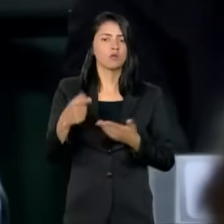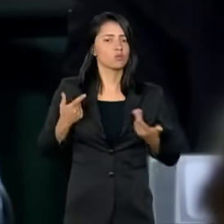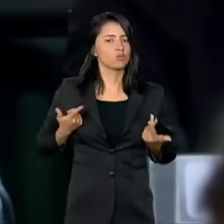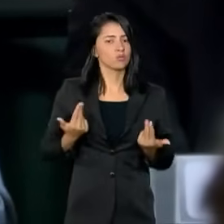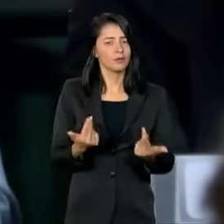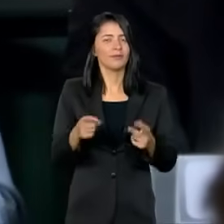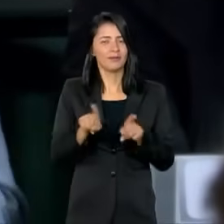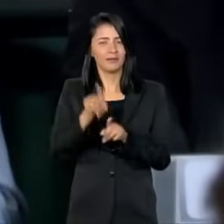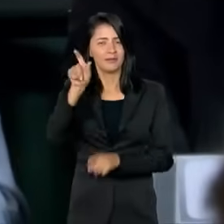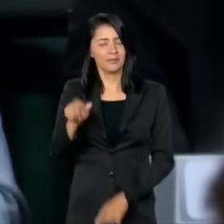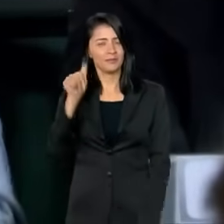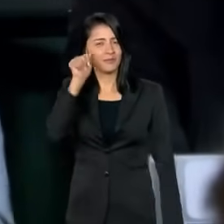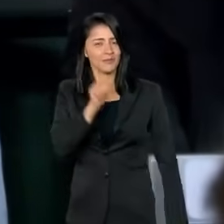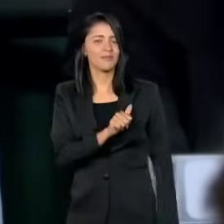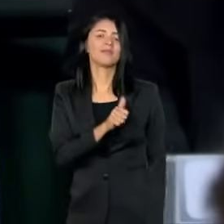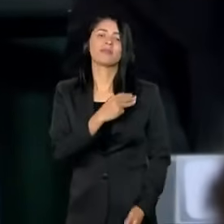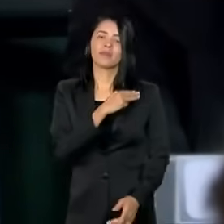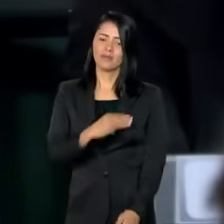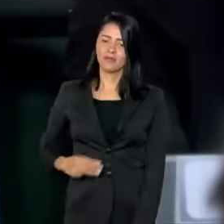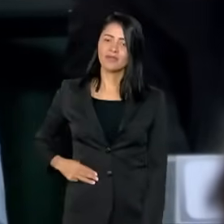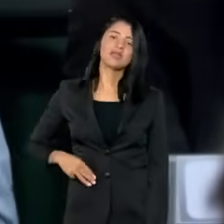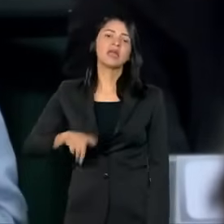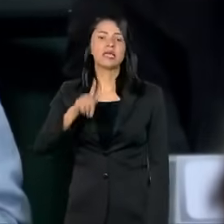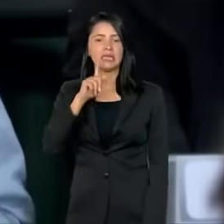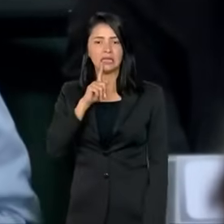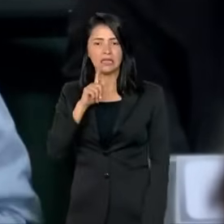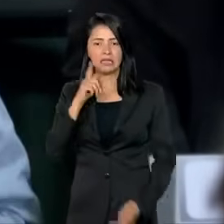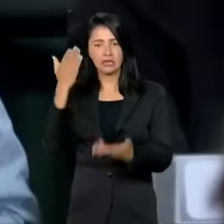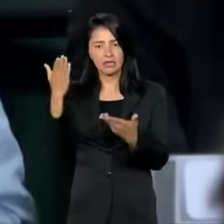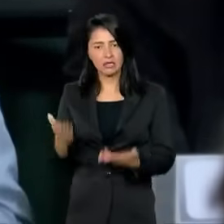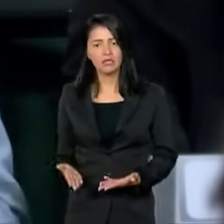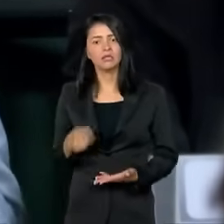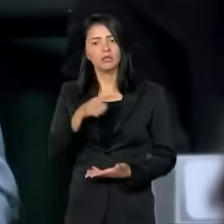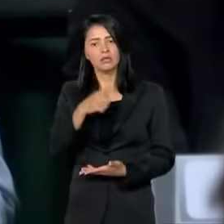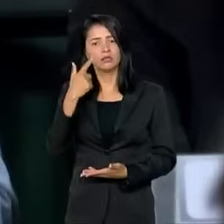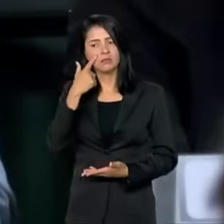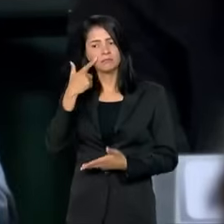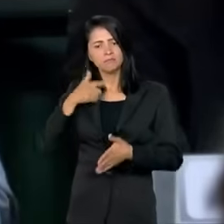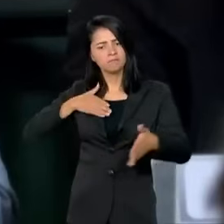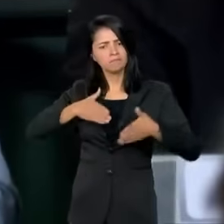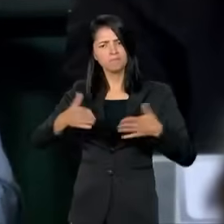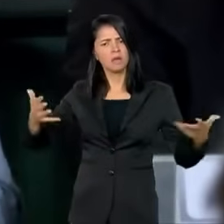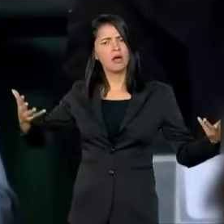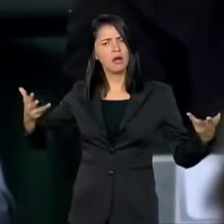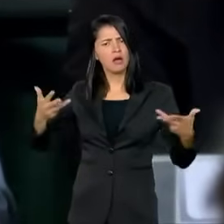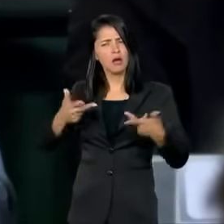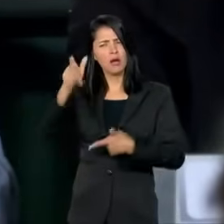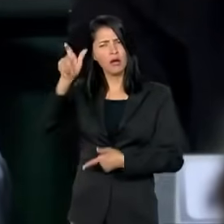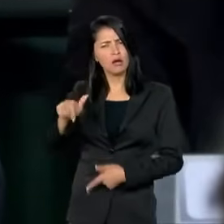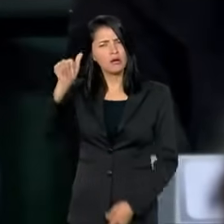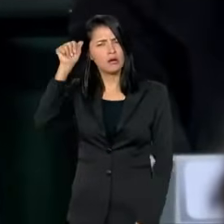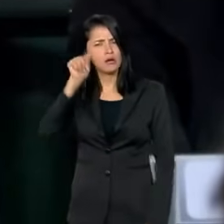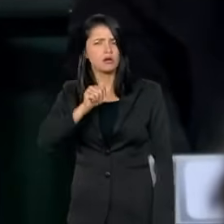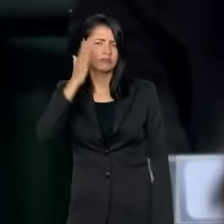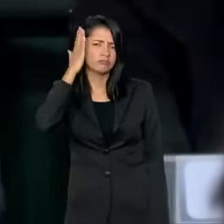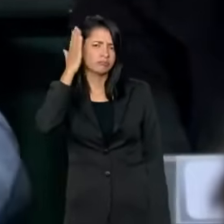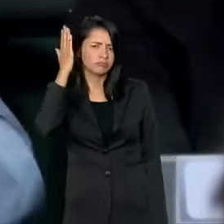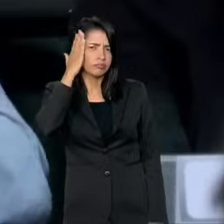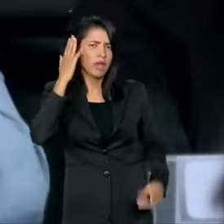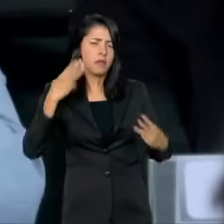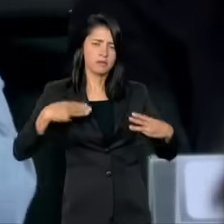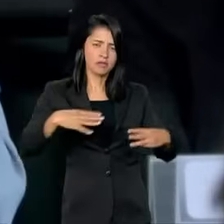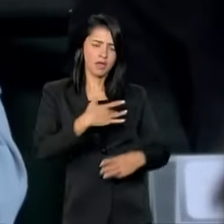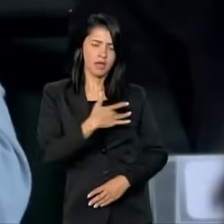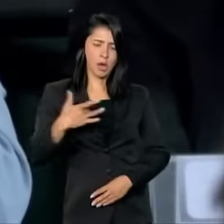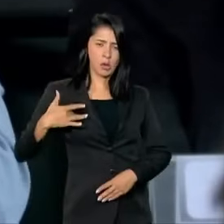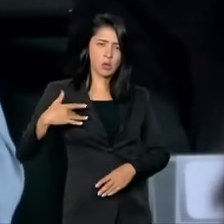você também conhece bem, governadora Anísia Trindade, é uma pessoa de uma sensibilidade extraordinária e ela sabe que o Ministério da Saúde,